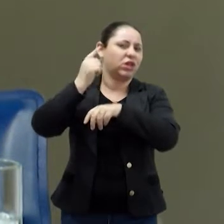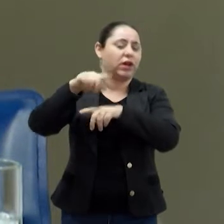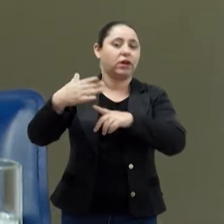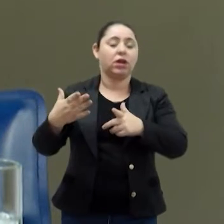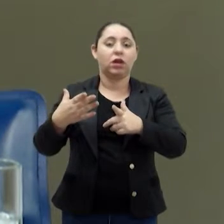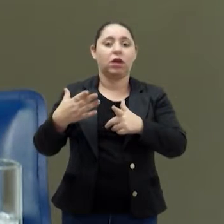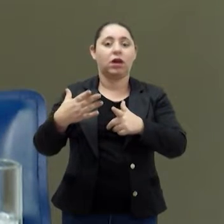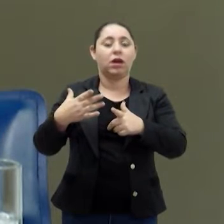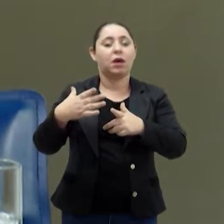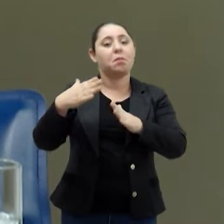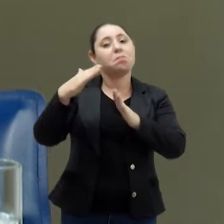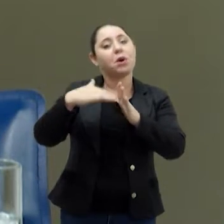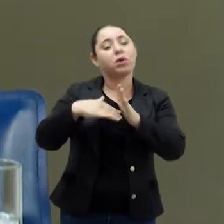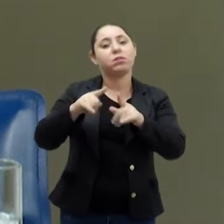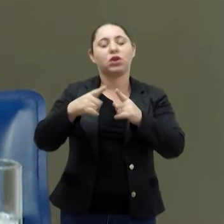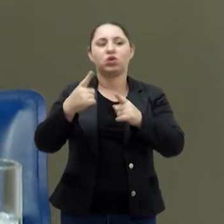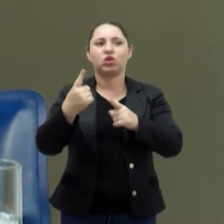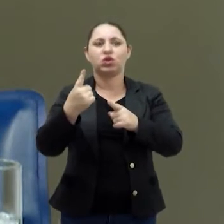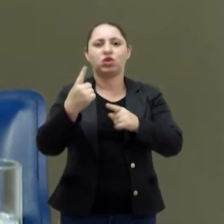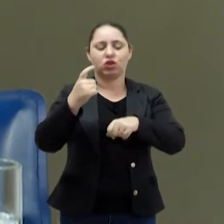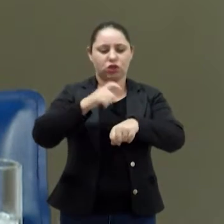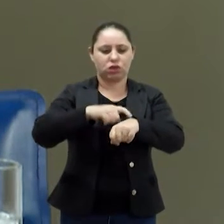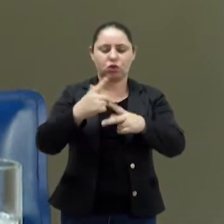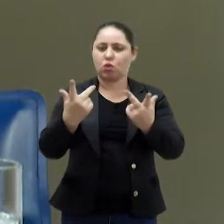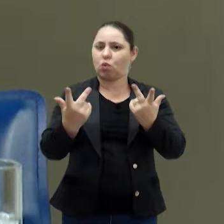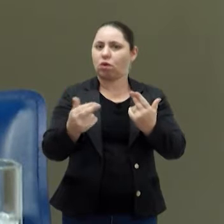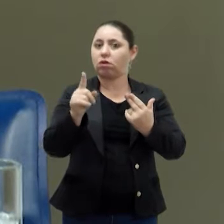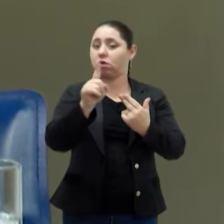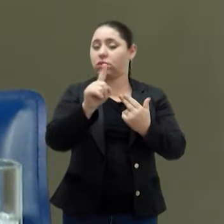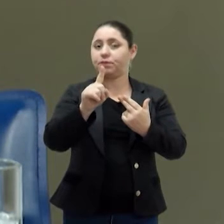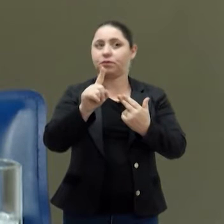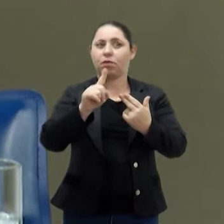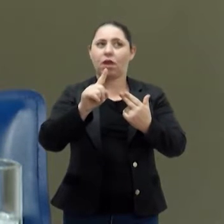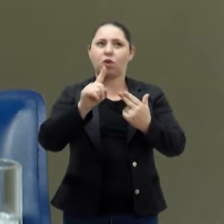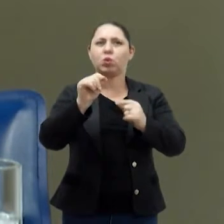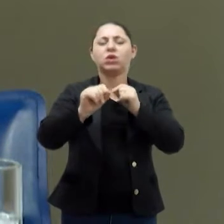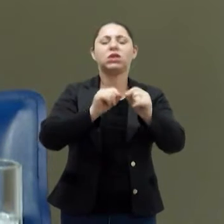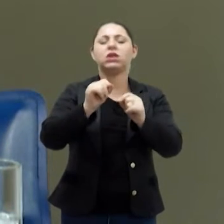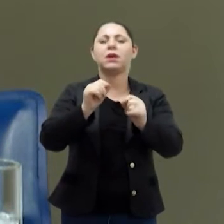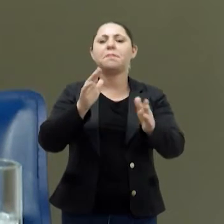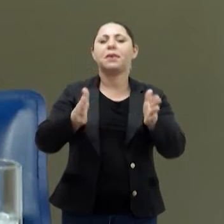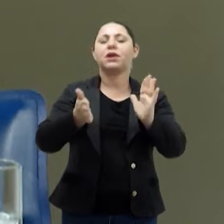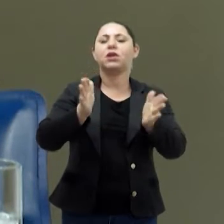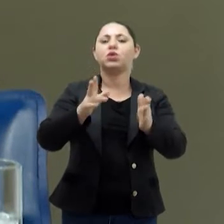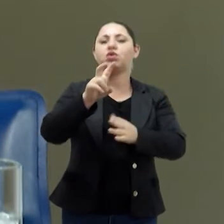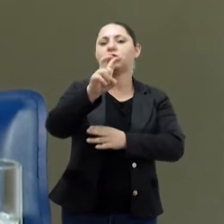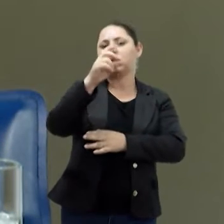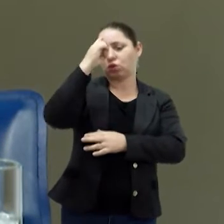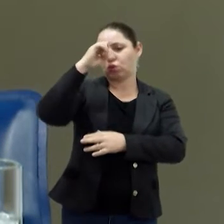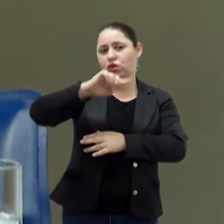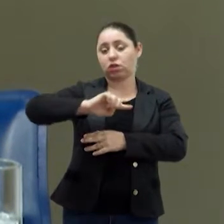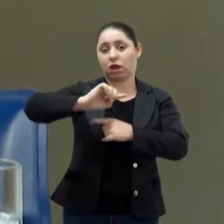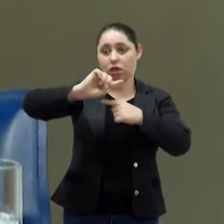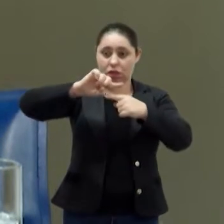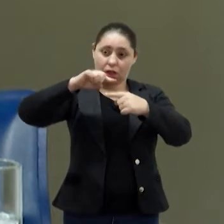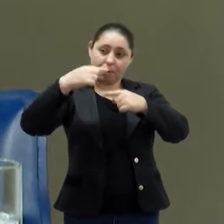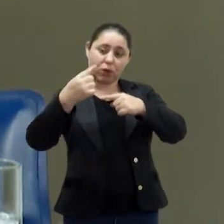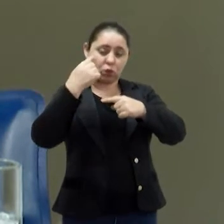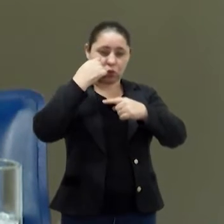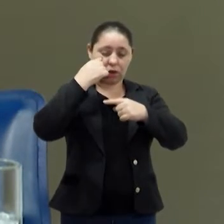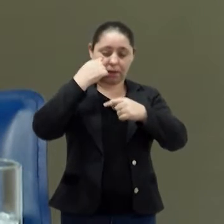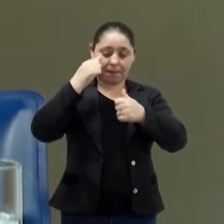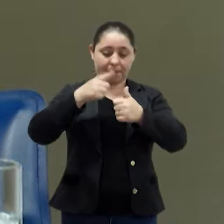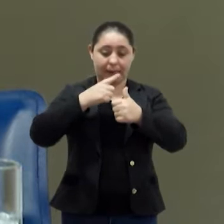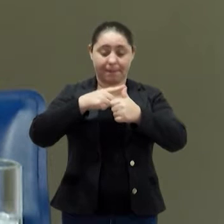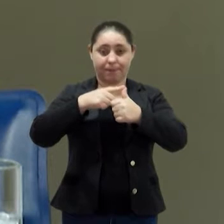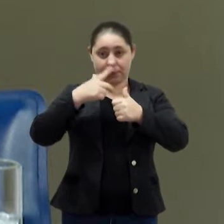não coloca em risco o paciente no mesmo dia. Então a gente geralmente põe um intervalo aí de 5 dias em diante entre um